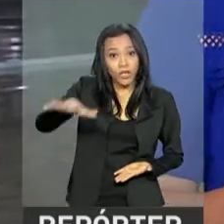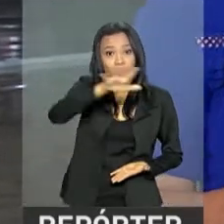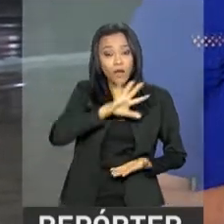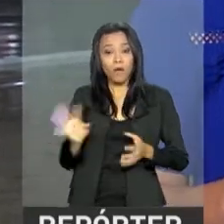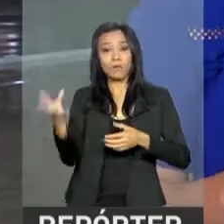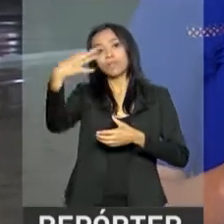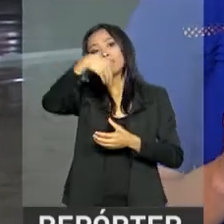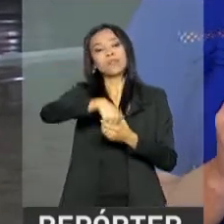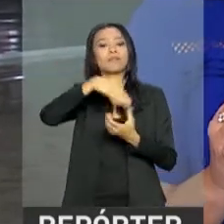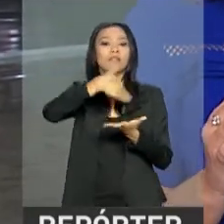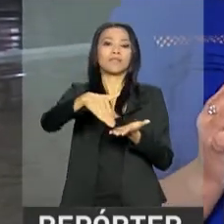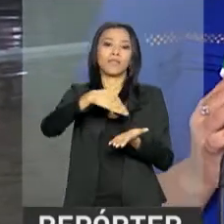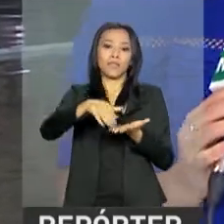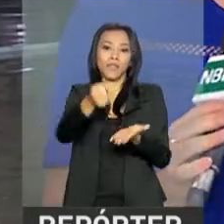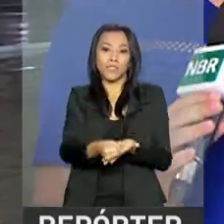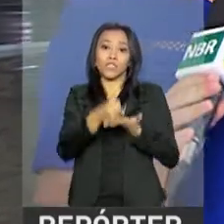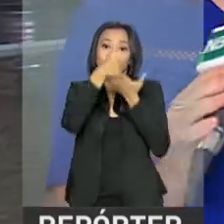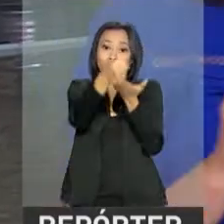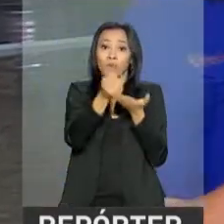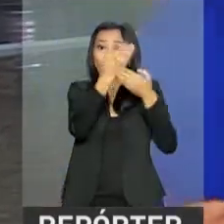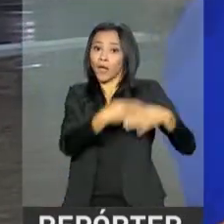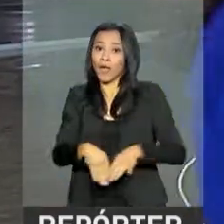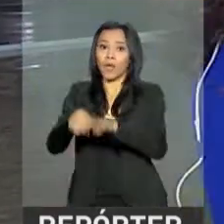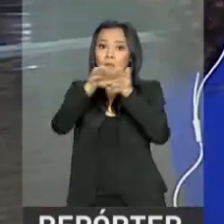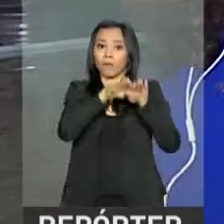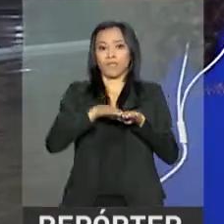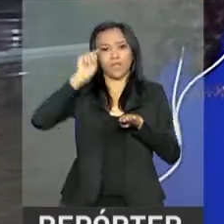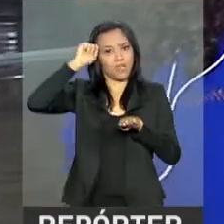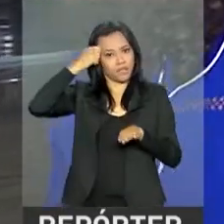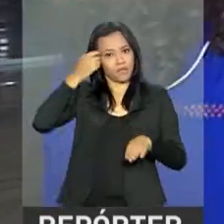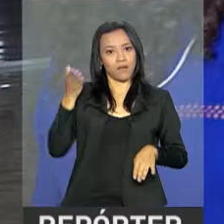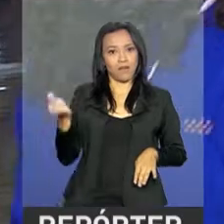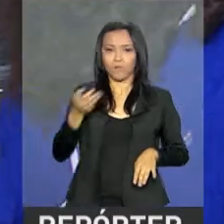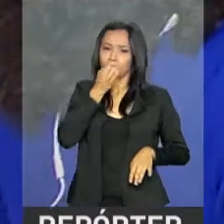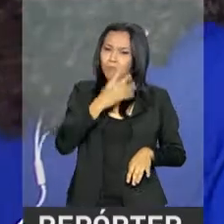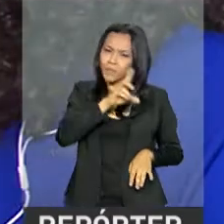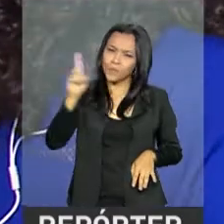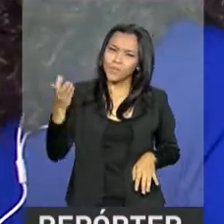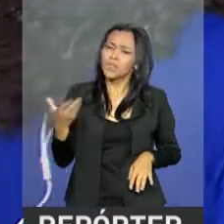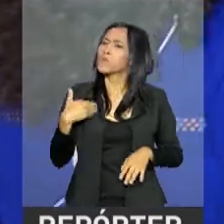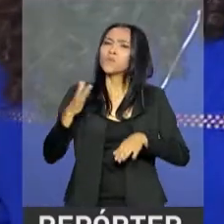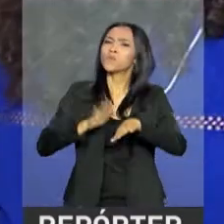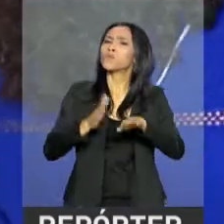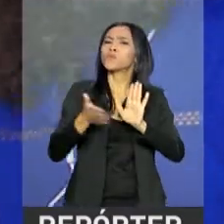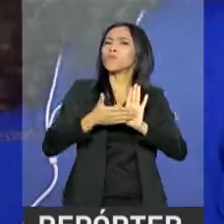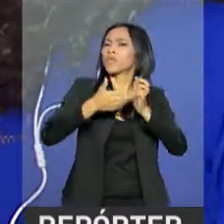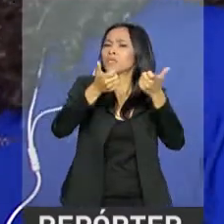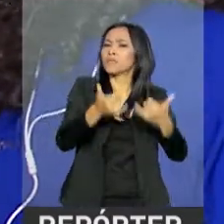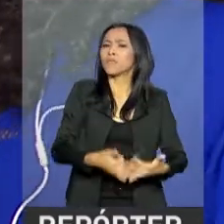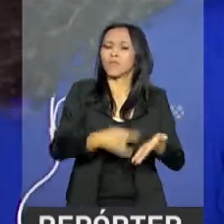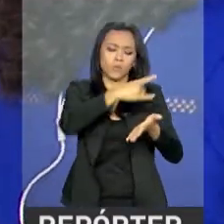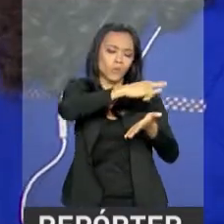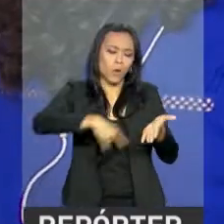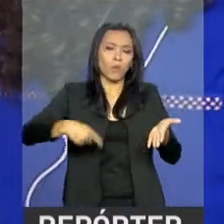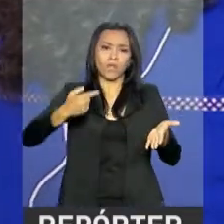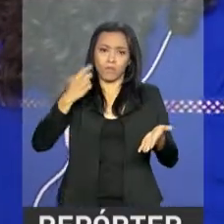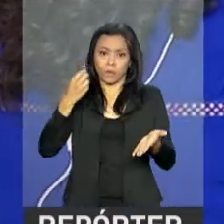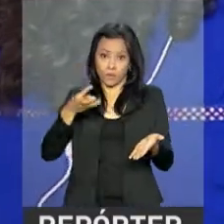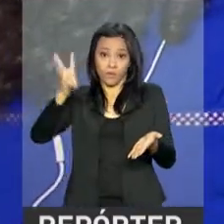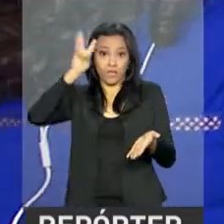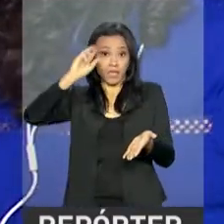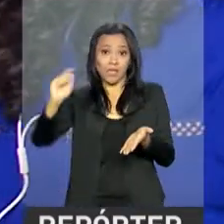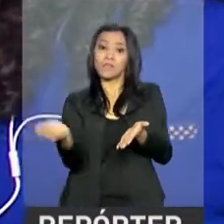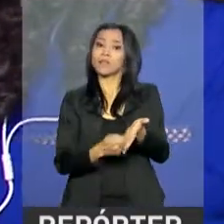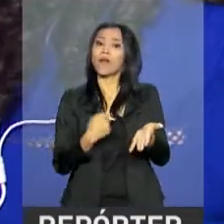nacional de promoção da igualdade racial bom dia gabriela o que diz este documento que foi assinado nesta terça feira